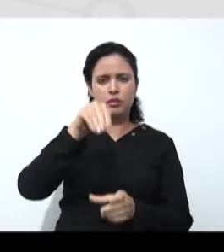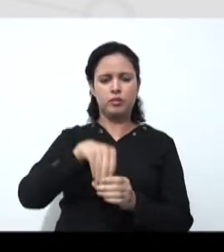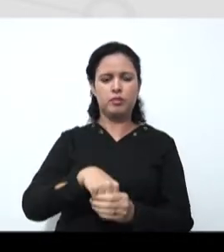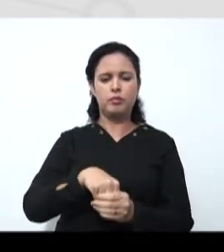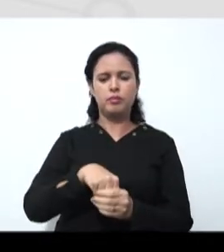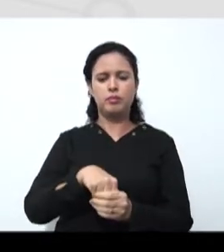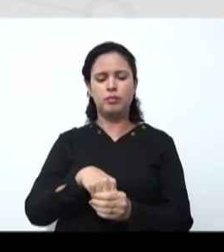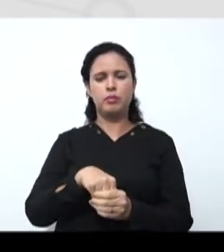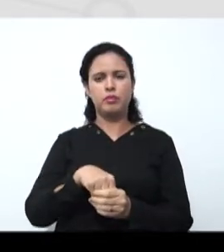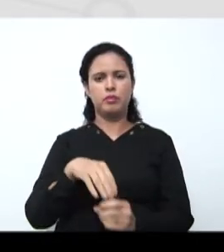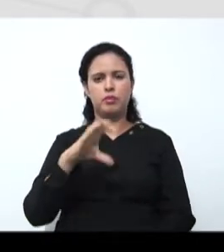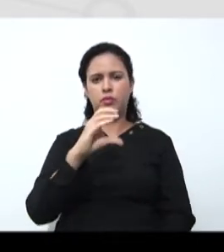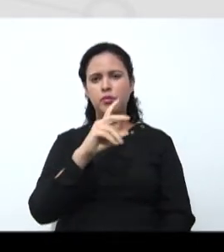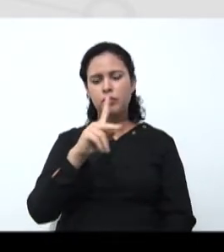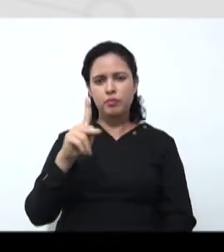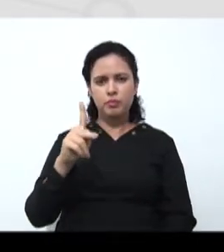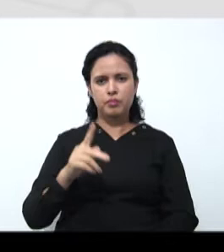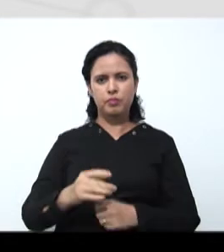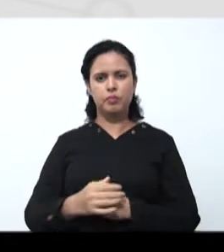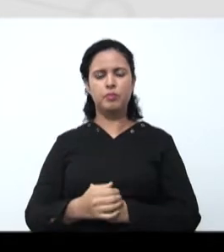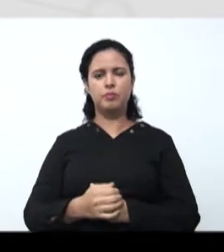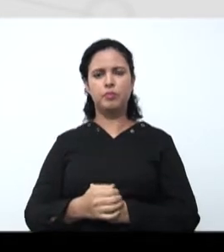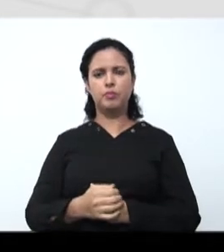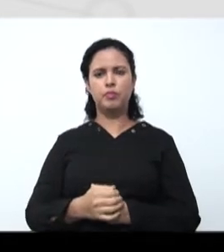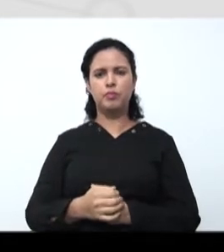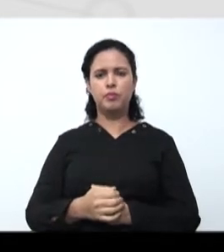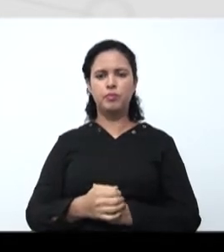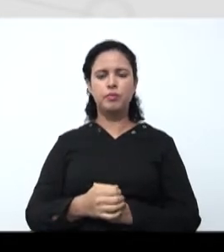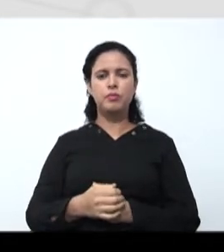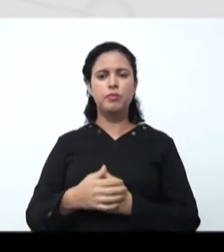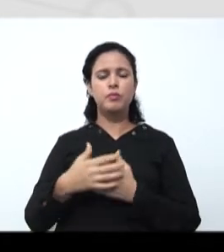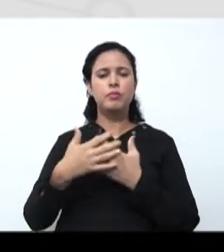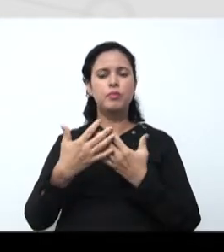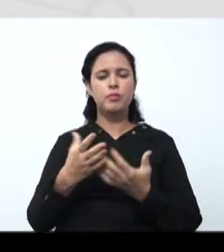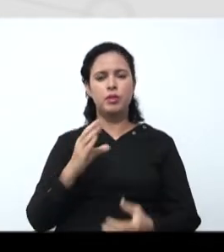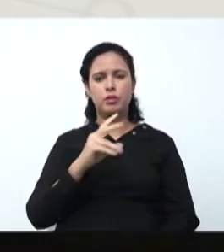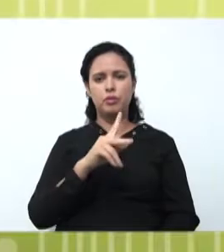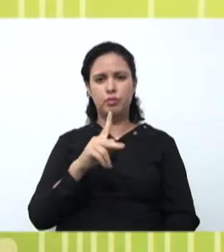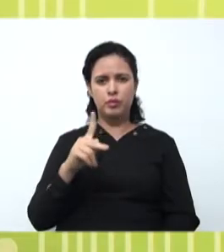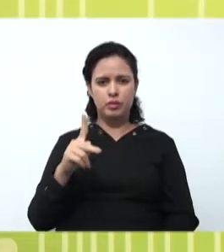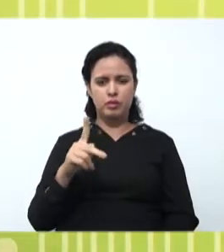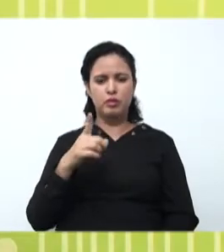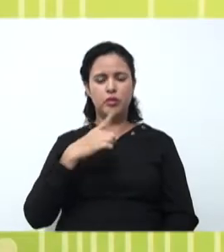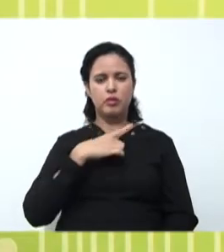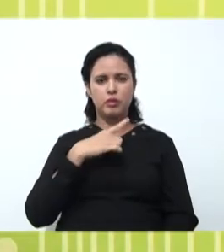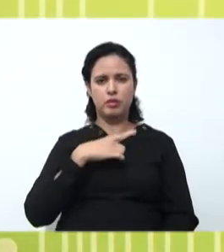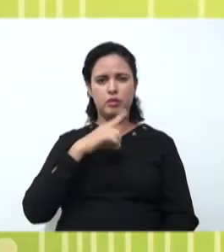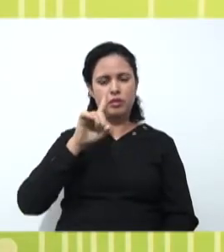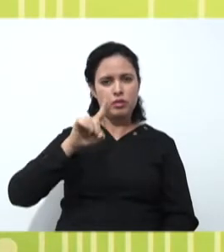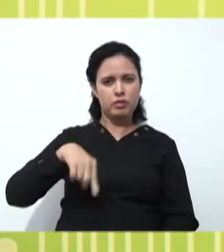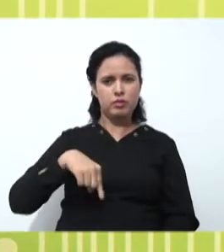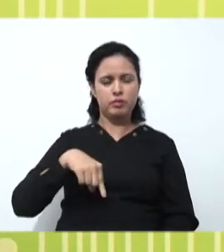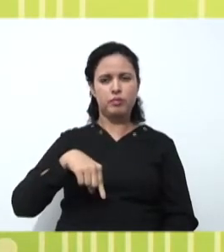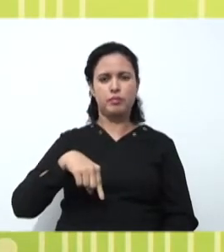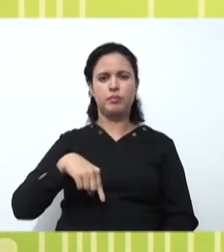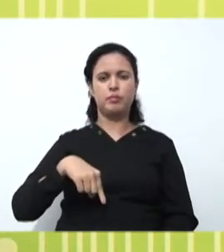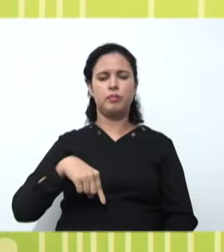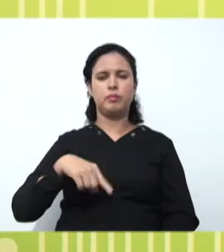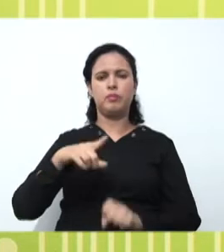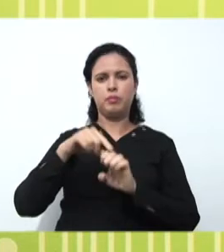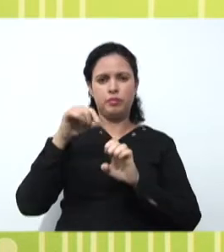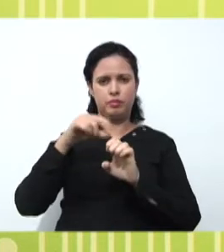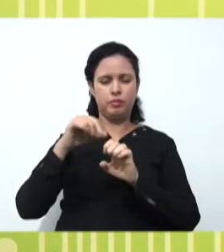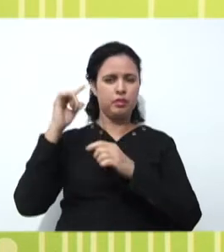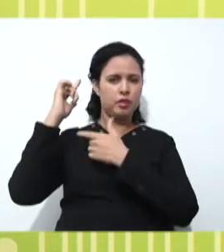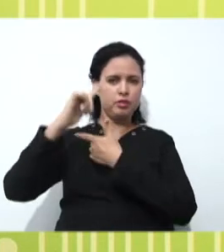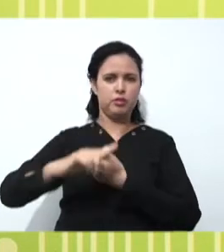uma cooperativa. Então, veja, a cooperativa, ela é um empreendedorismo tradicional? Não